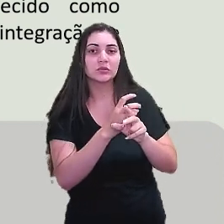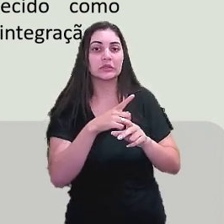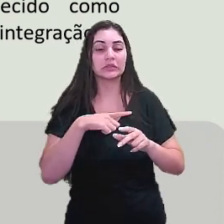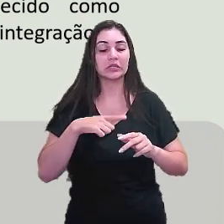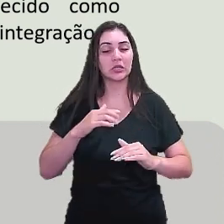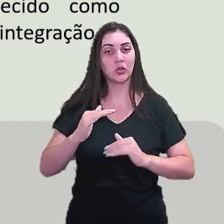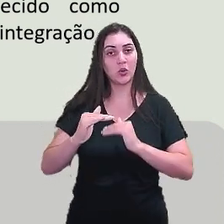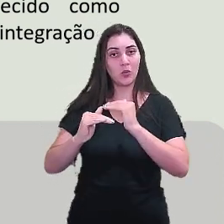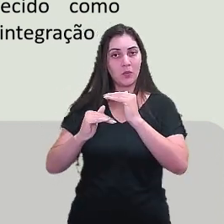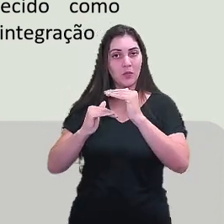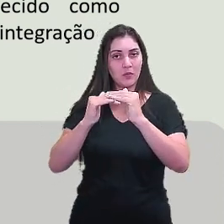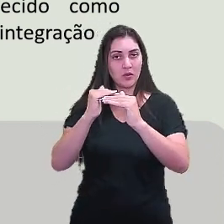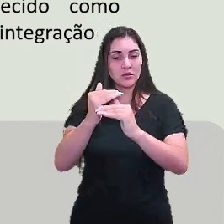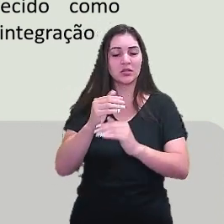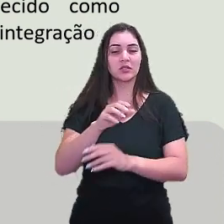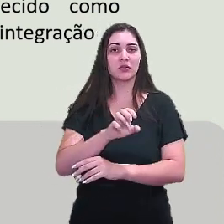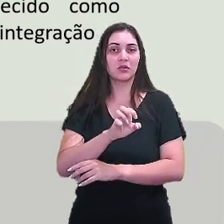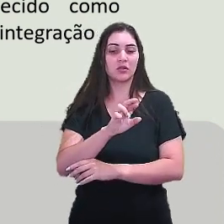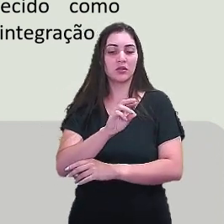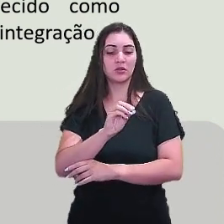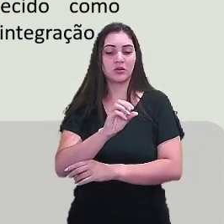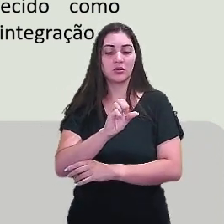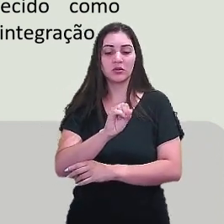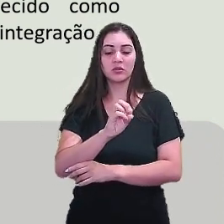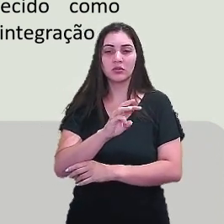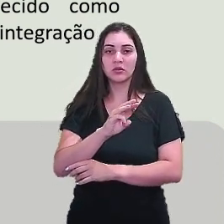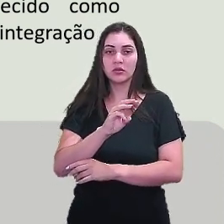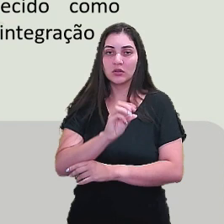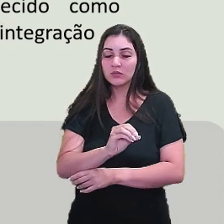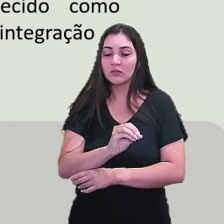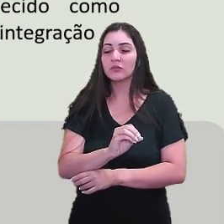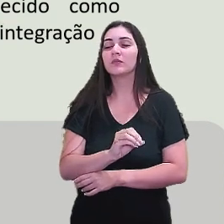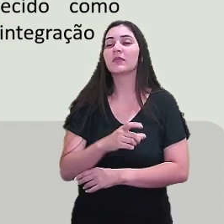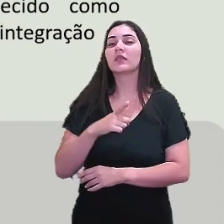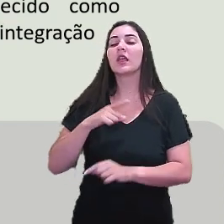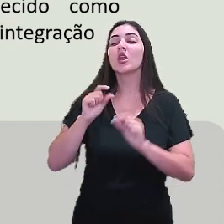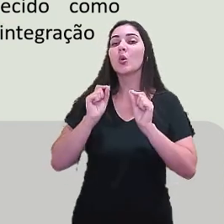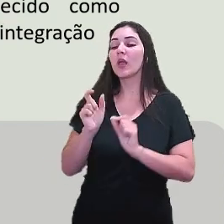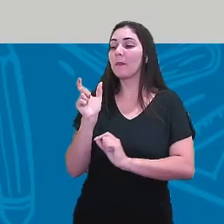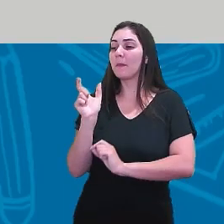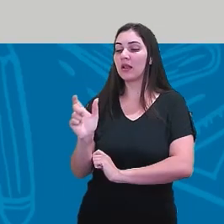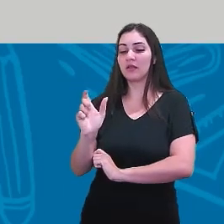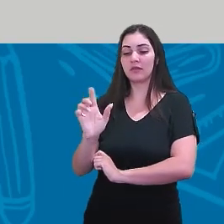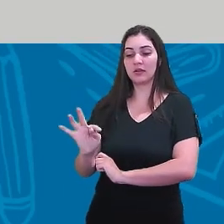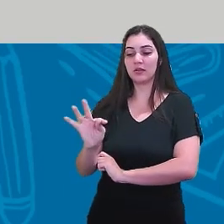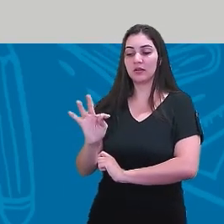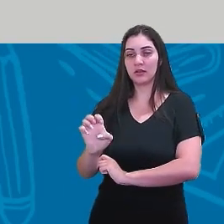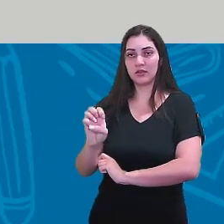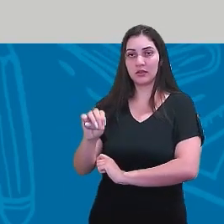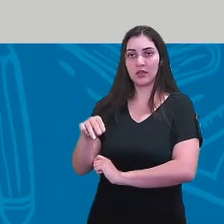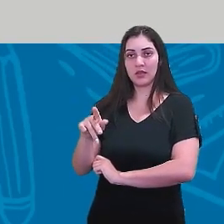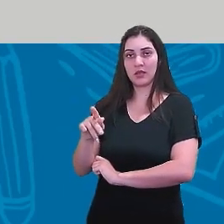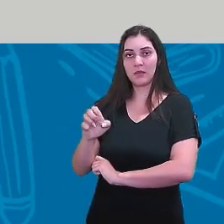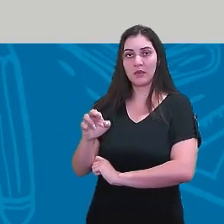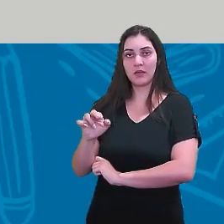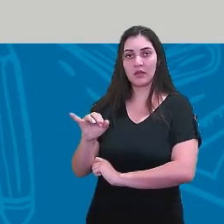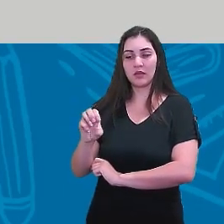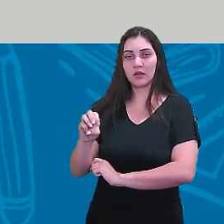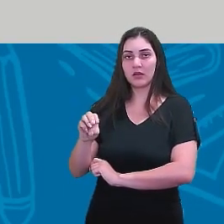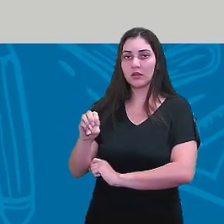processos erosivos que a gente já conheceu, há também o intemperismo, que é resultante da ação, certo?